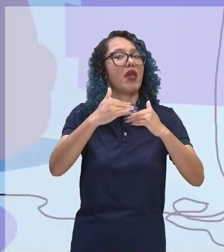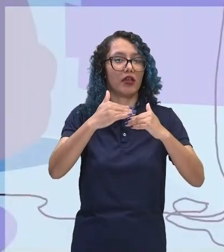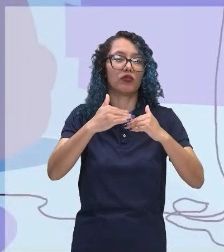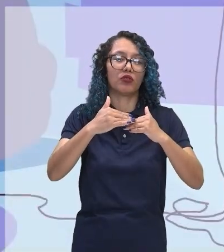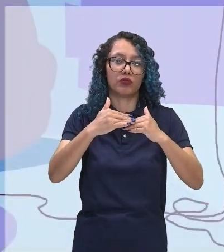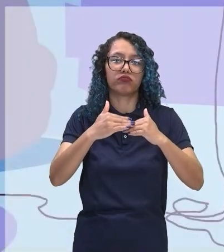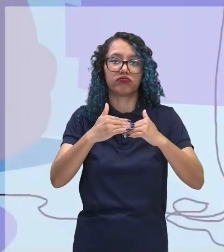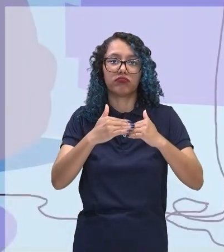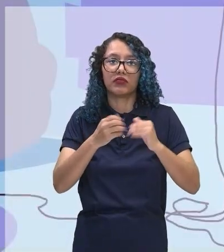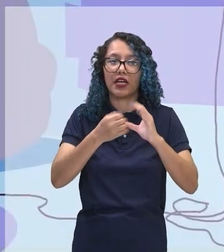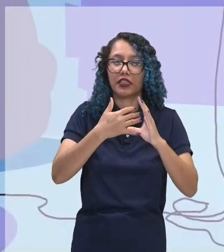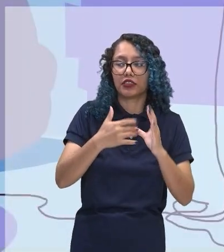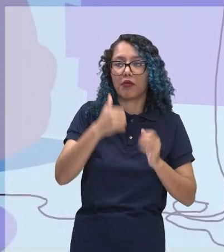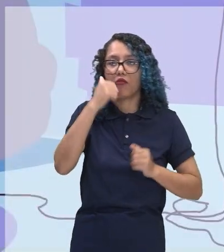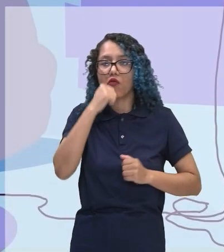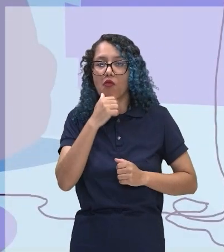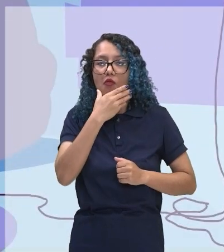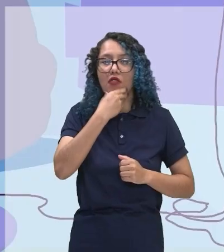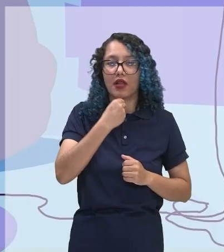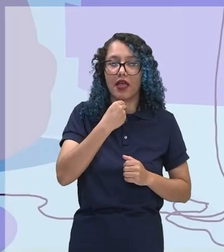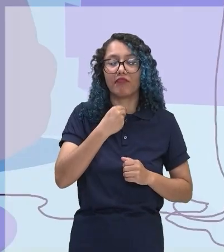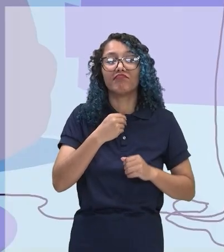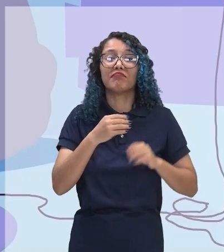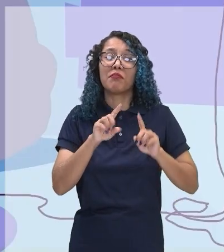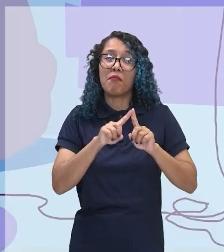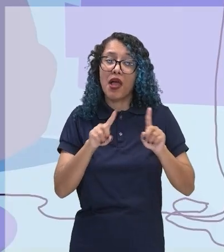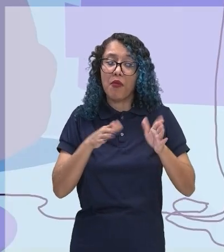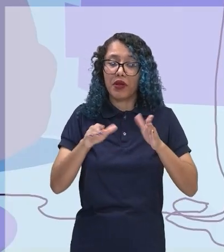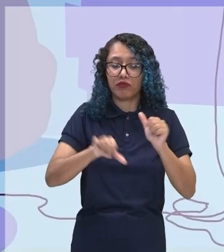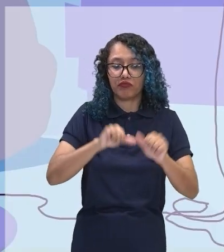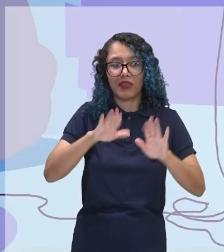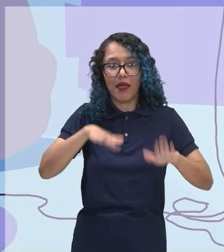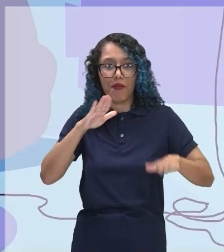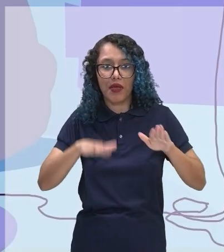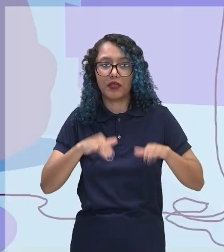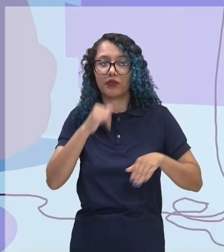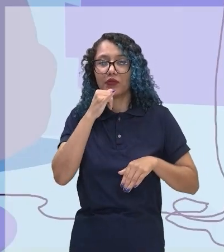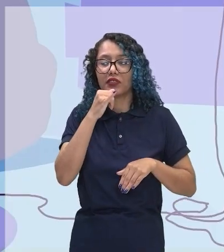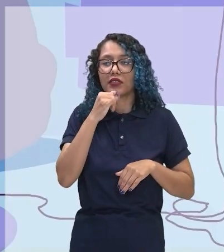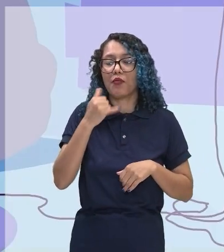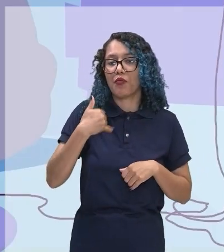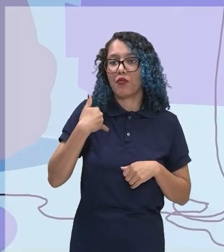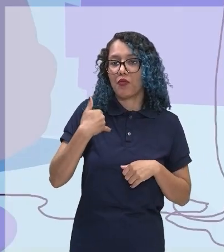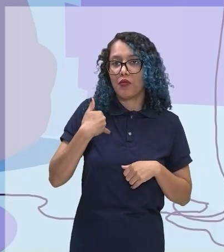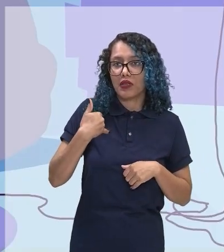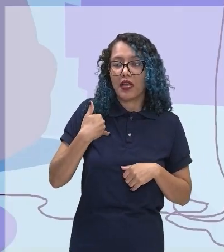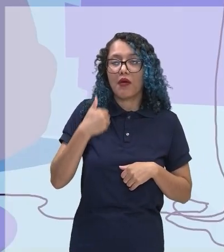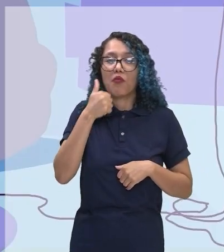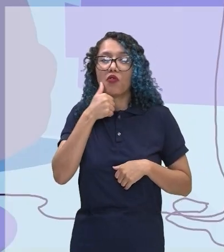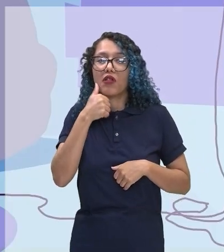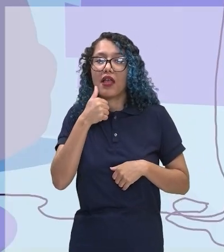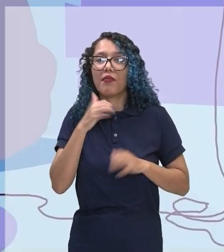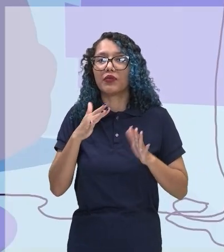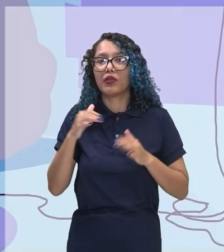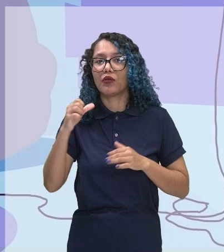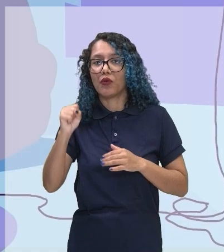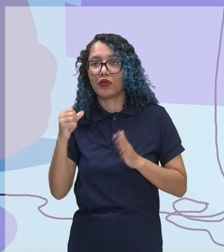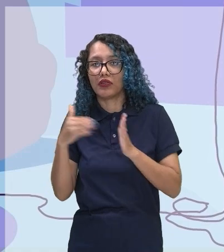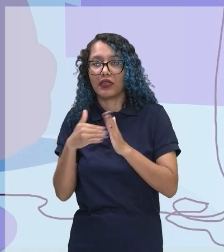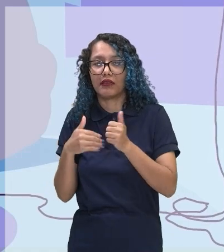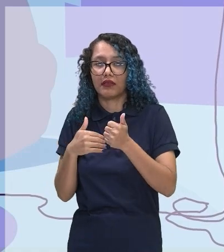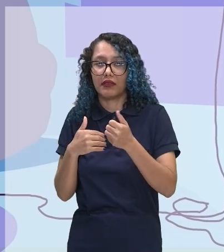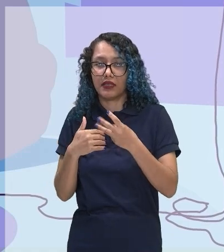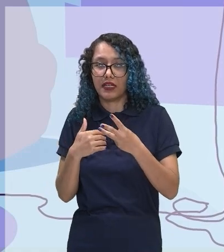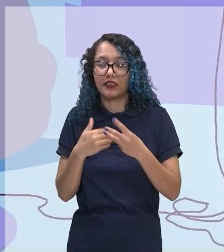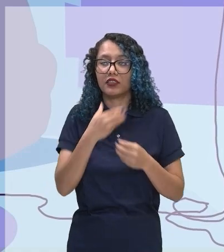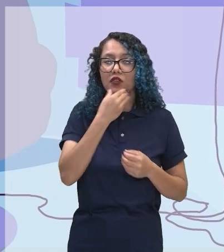A puberdade pode variar bastante de uma pessoa para outra. Nas meninas, ocorre entre os 8 e 13 anos, enquanto nos meninos é